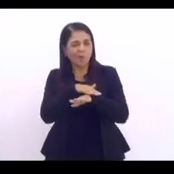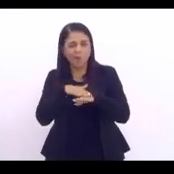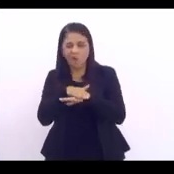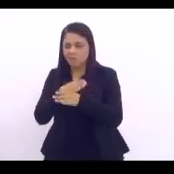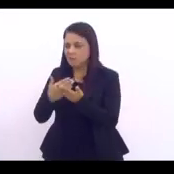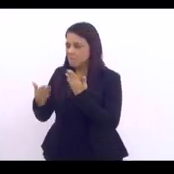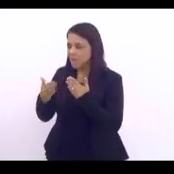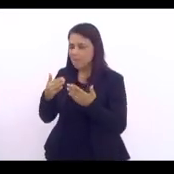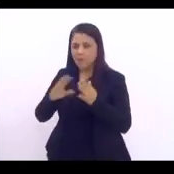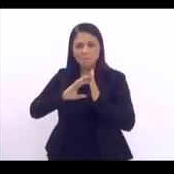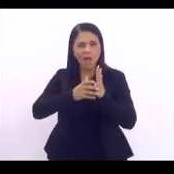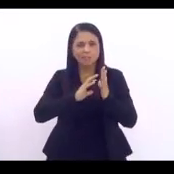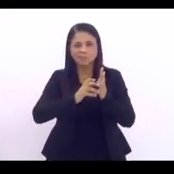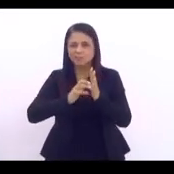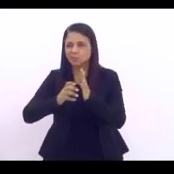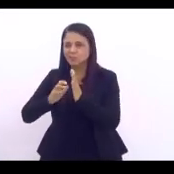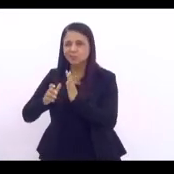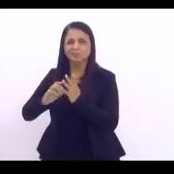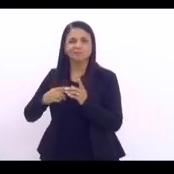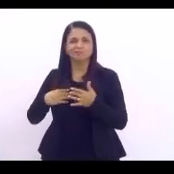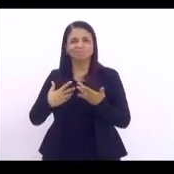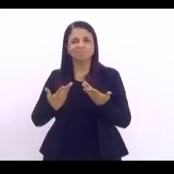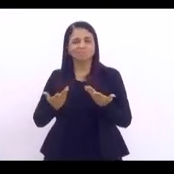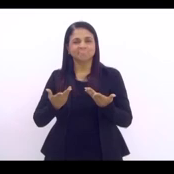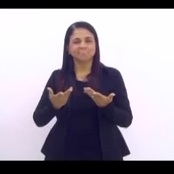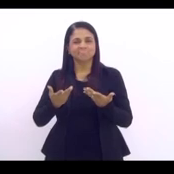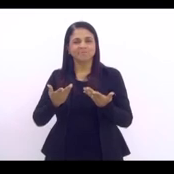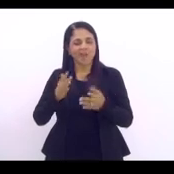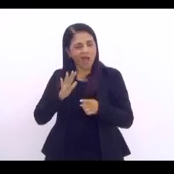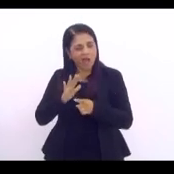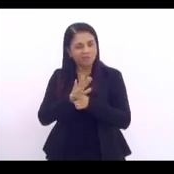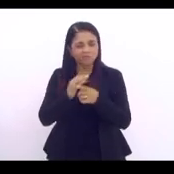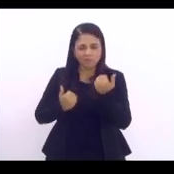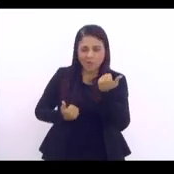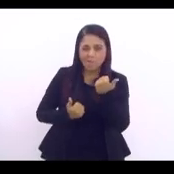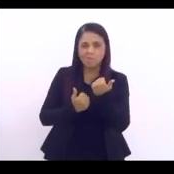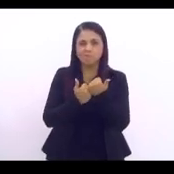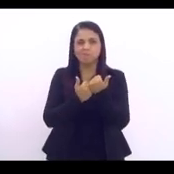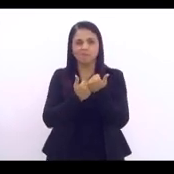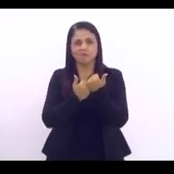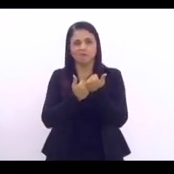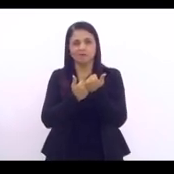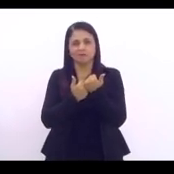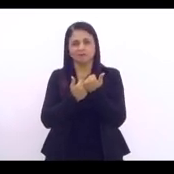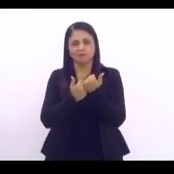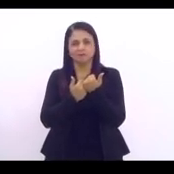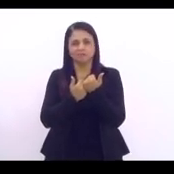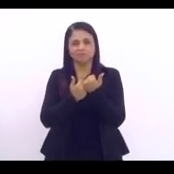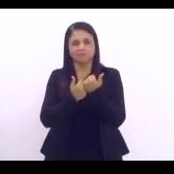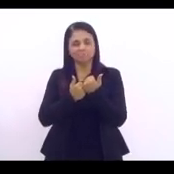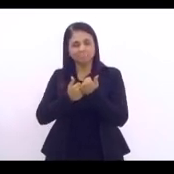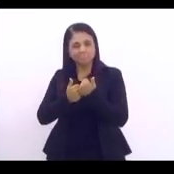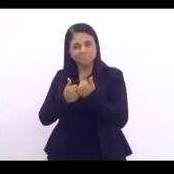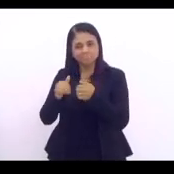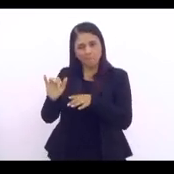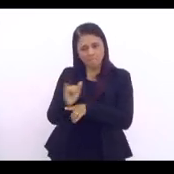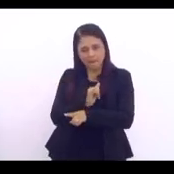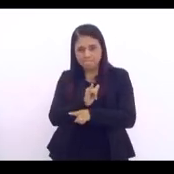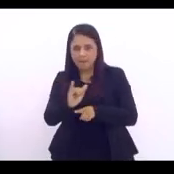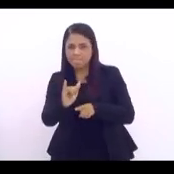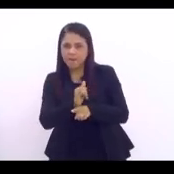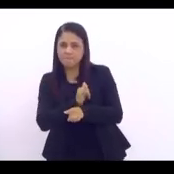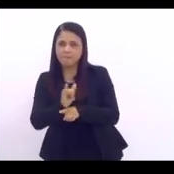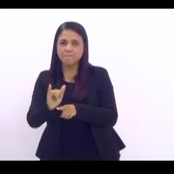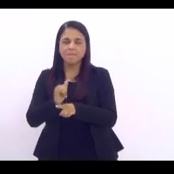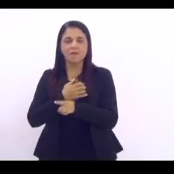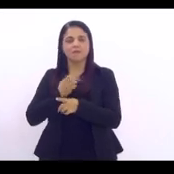poder estar ajudando com muita habilidade e sagacidade o nosso Estado. Então, eu queria